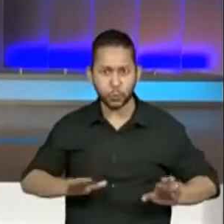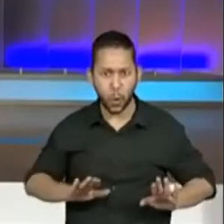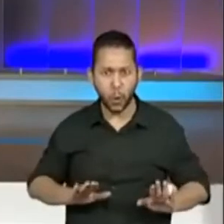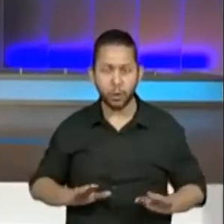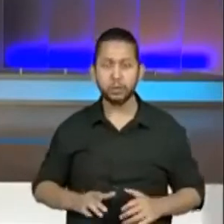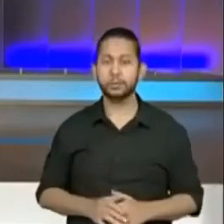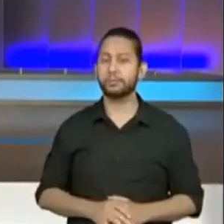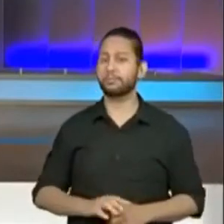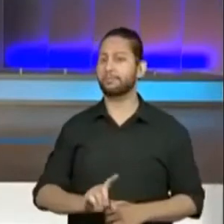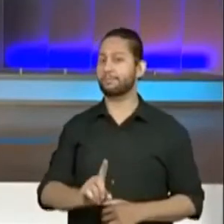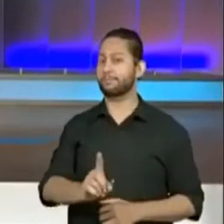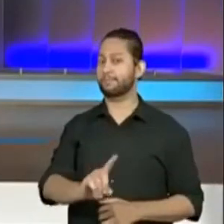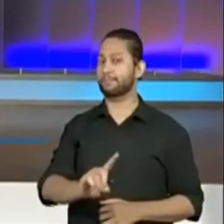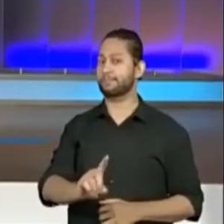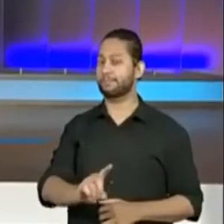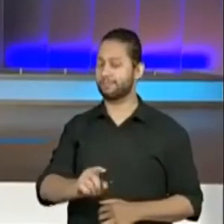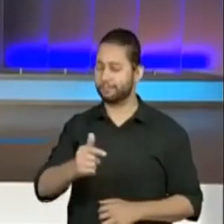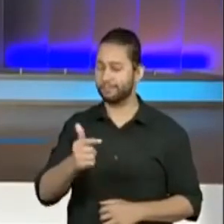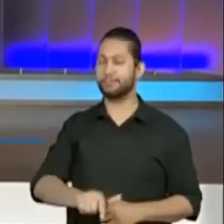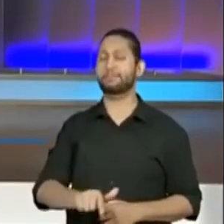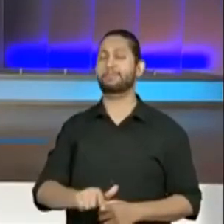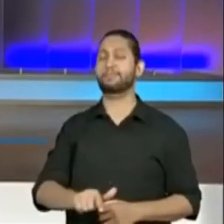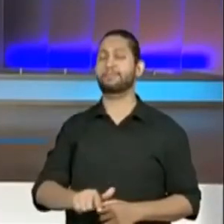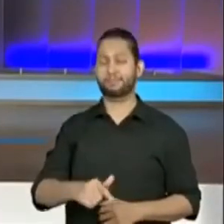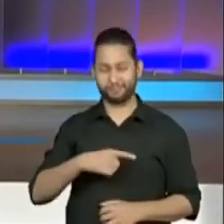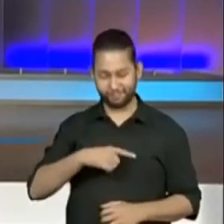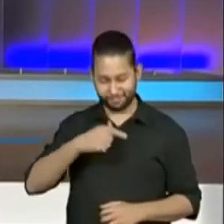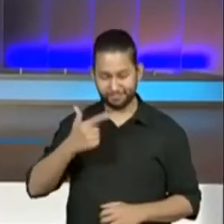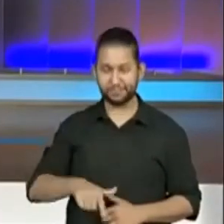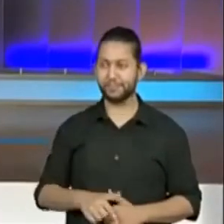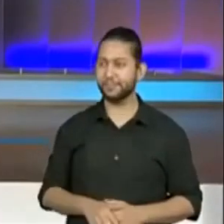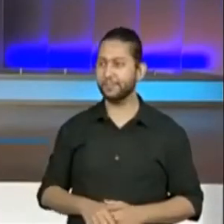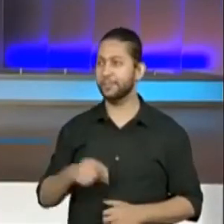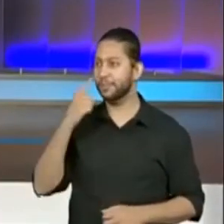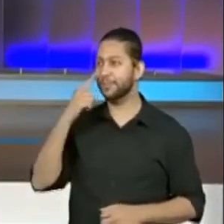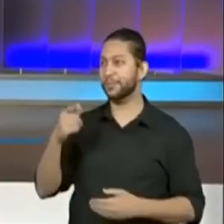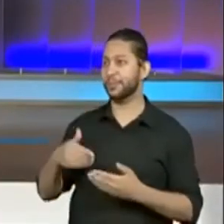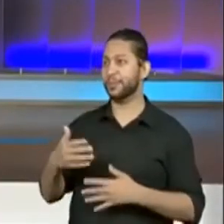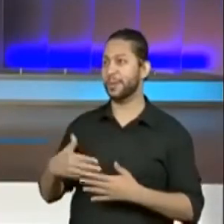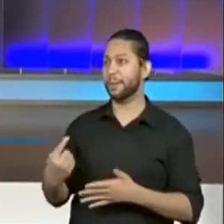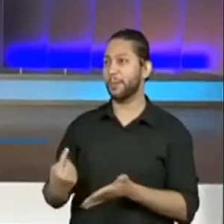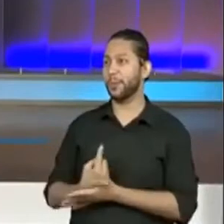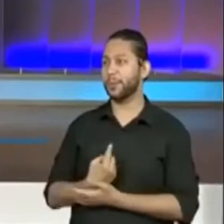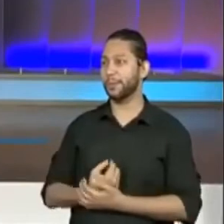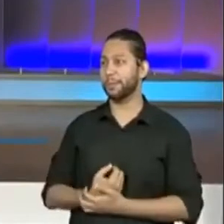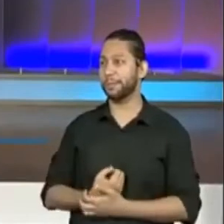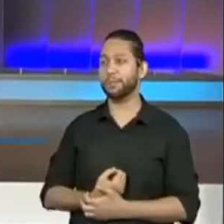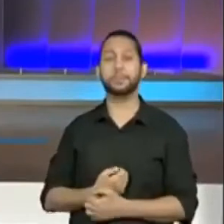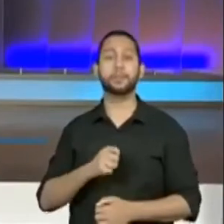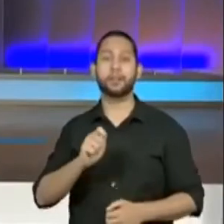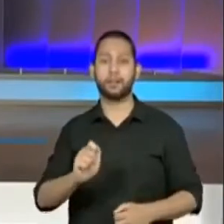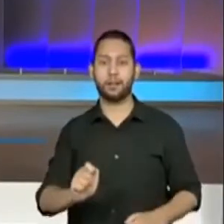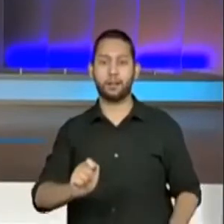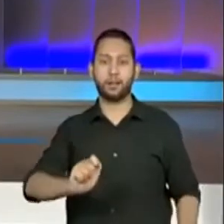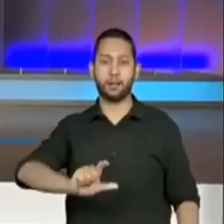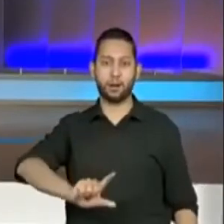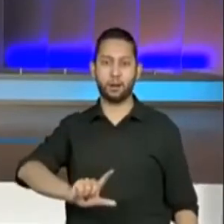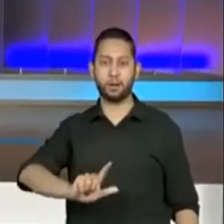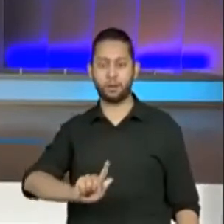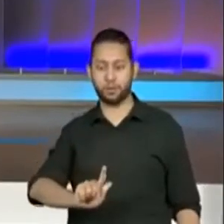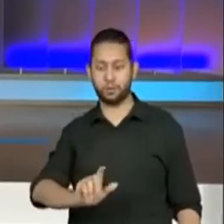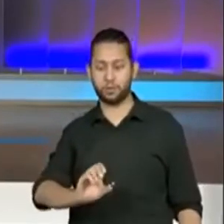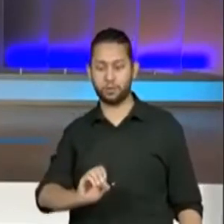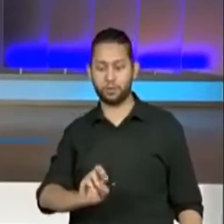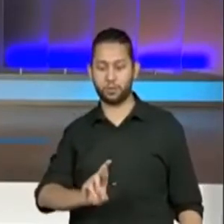gente tem que fazer não ó para os alunos perguntaram que é o algoritmo Ah tá é que a pro Aline